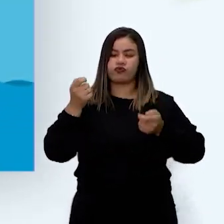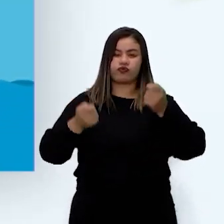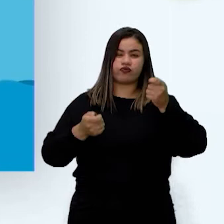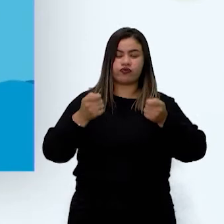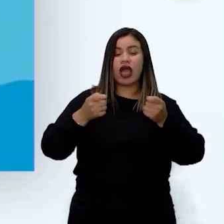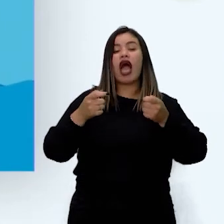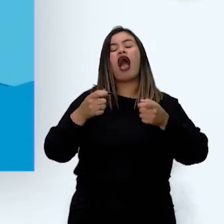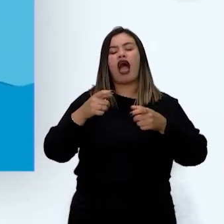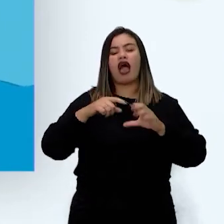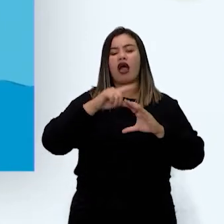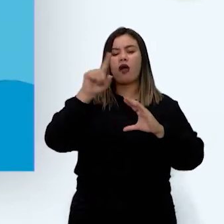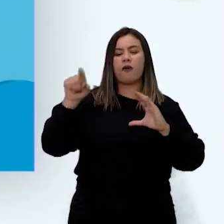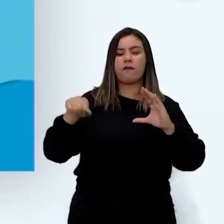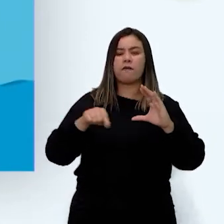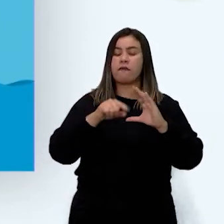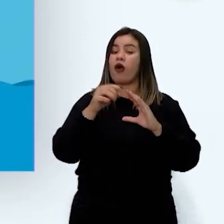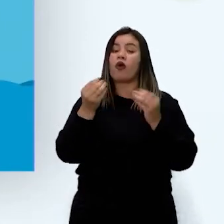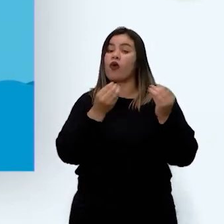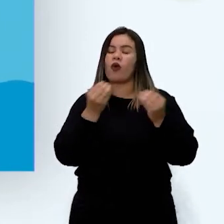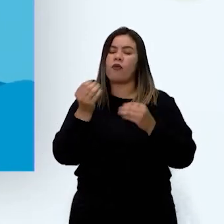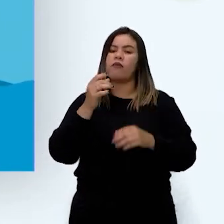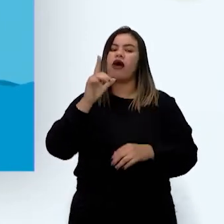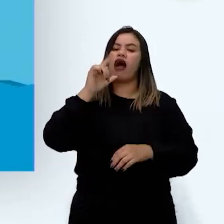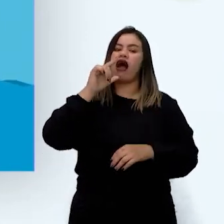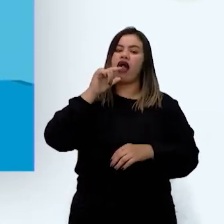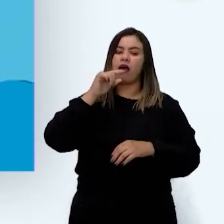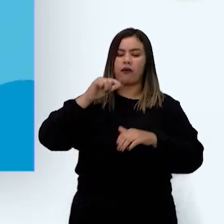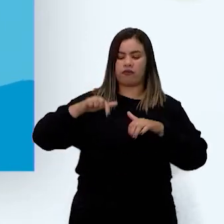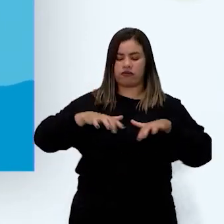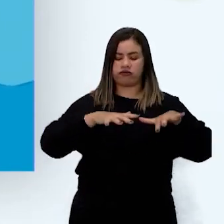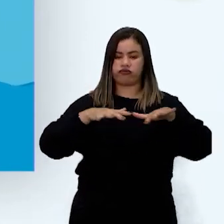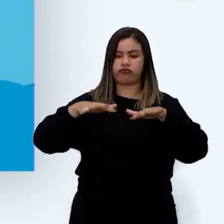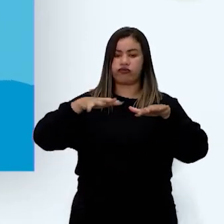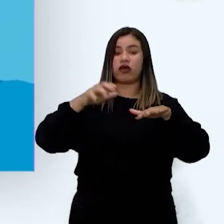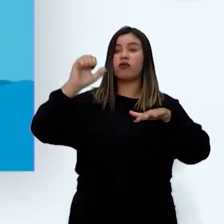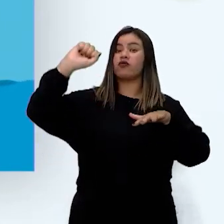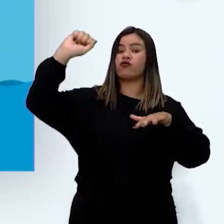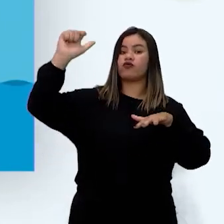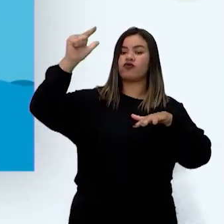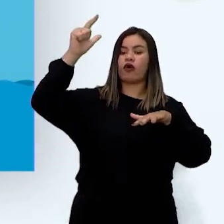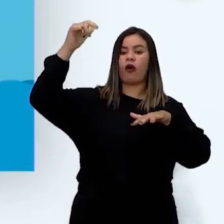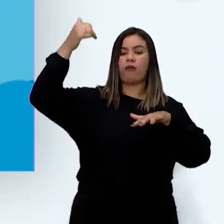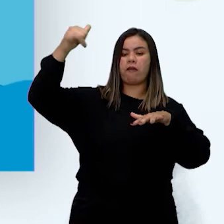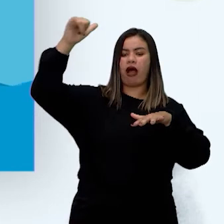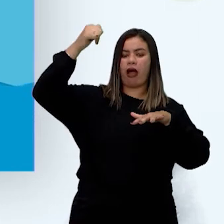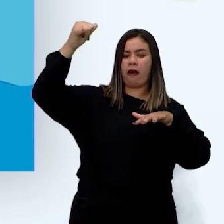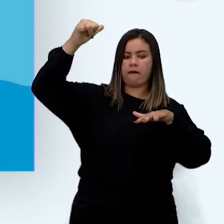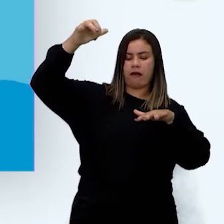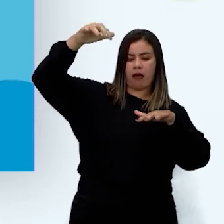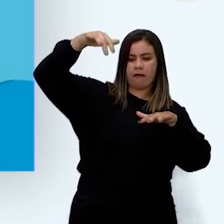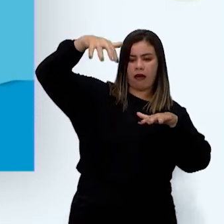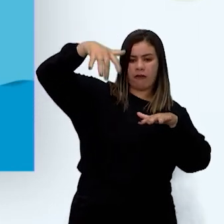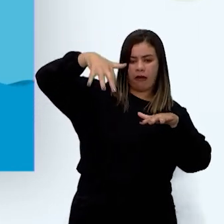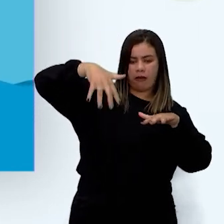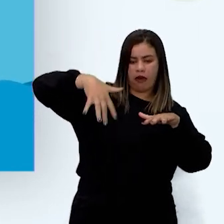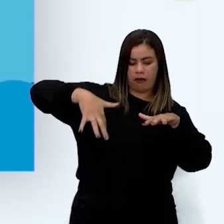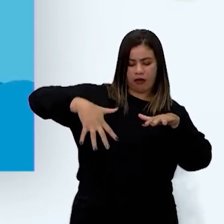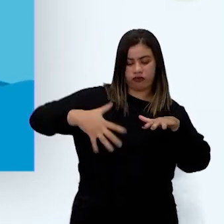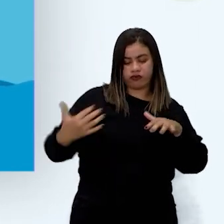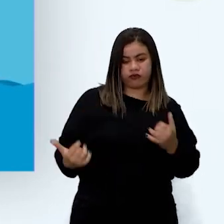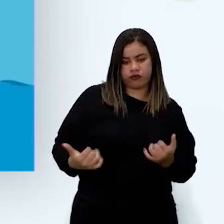ano, a energia do Sol faz com que um volume de aproximadamente 500 mil quilômetros cúbicos de água se